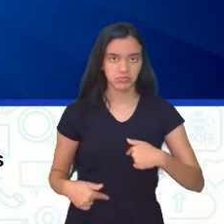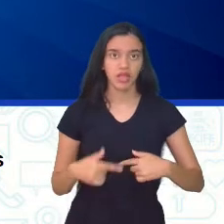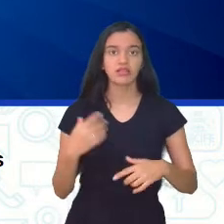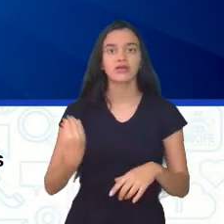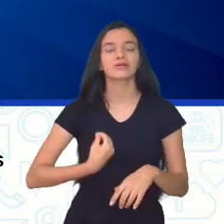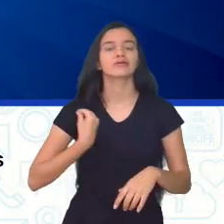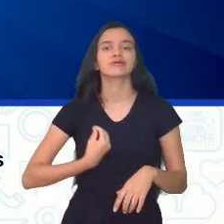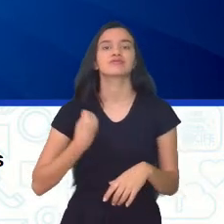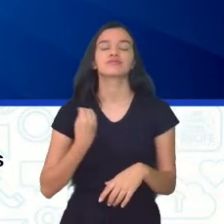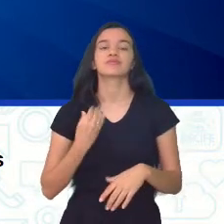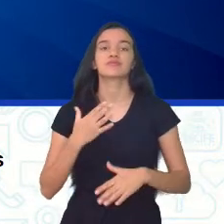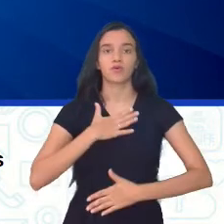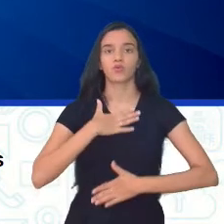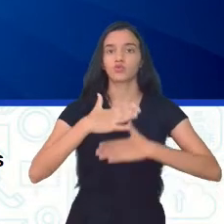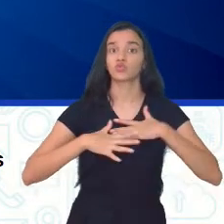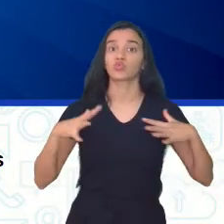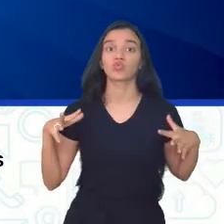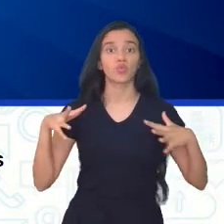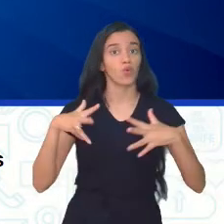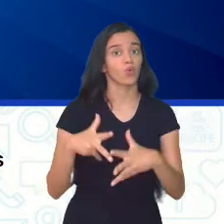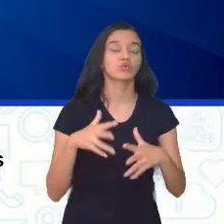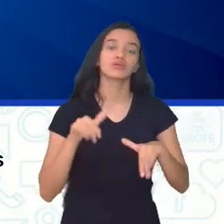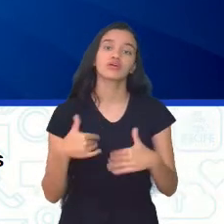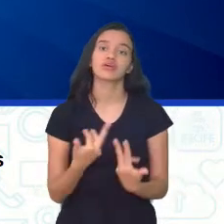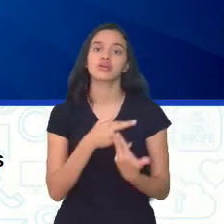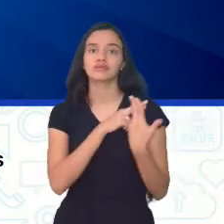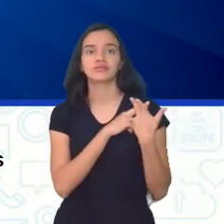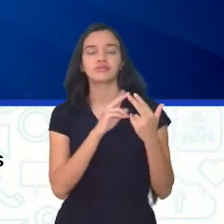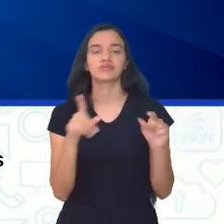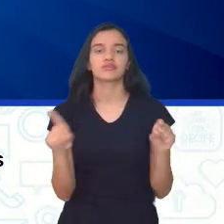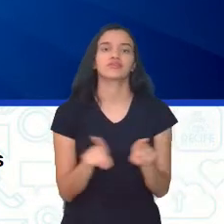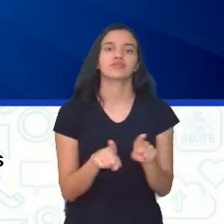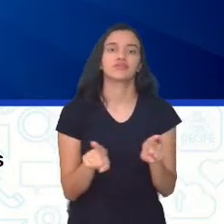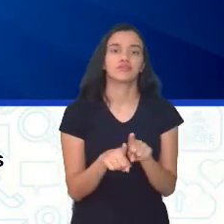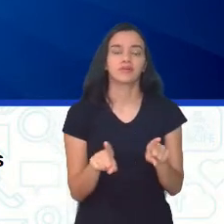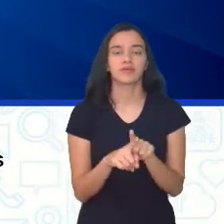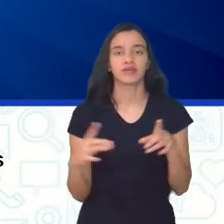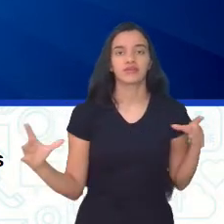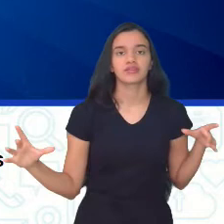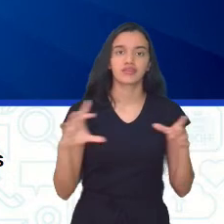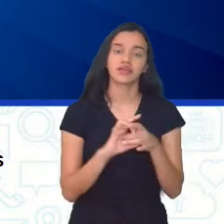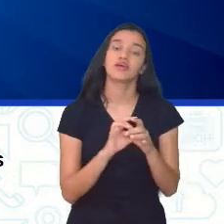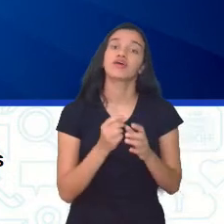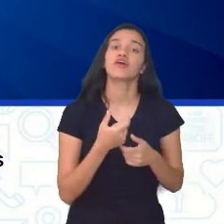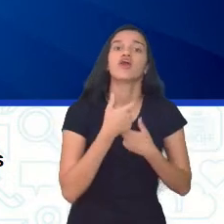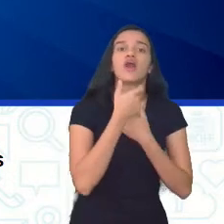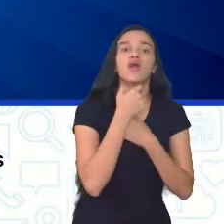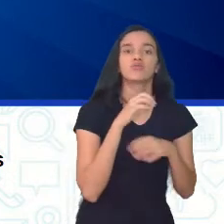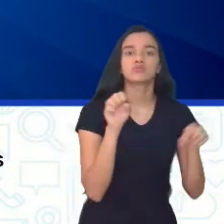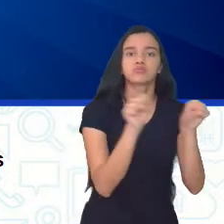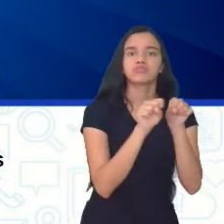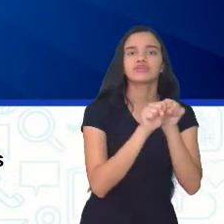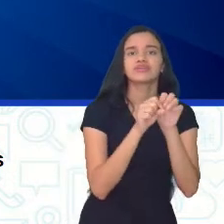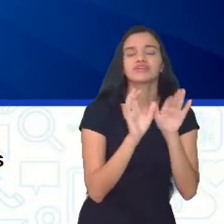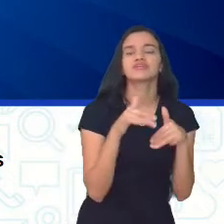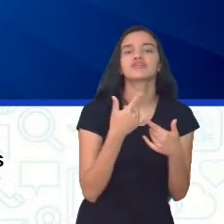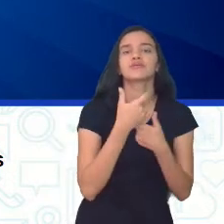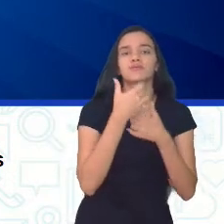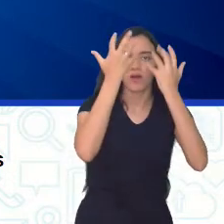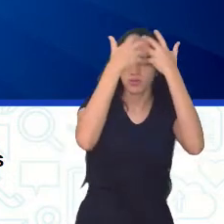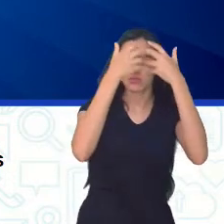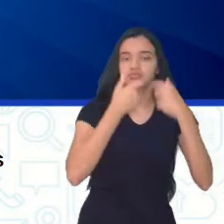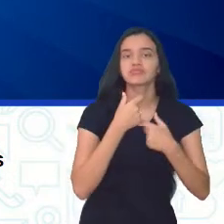em todo o nosso corpo. Então, responsável ele liga ao sistema nervoso central aos nossos órgãos,